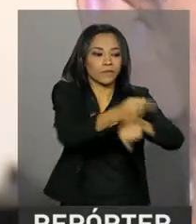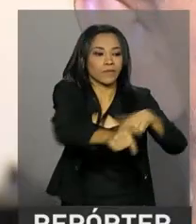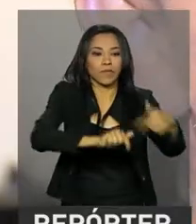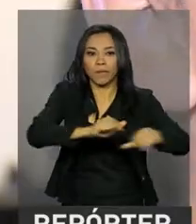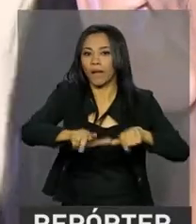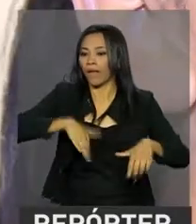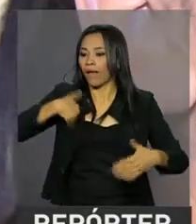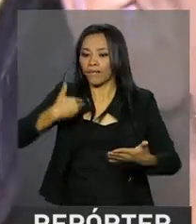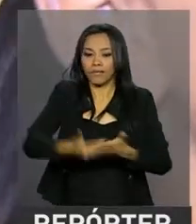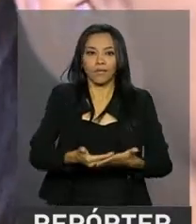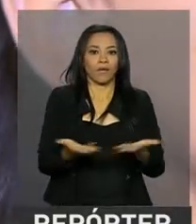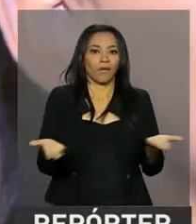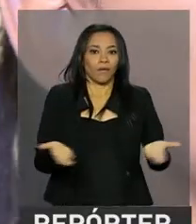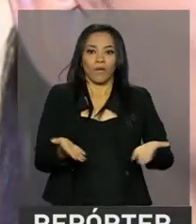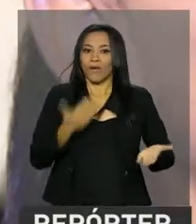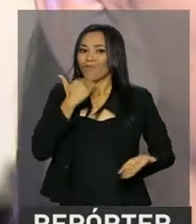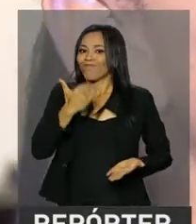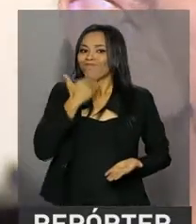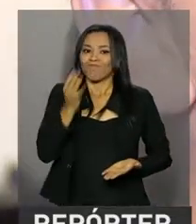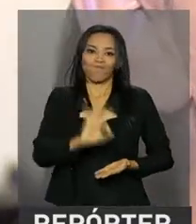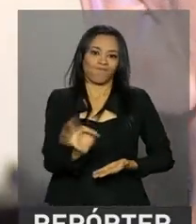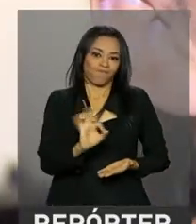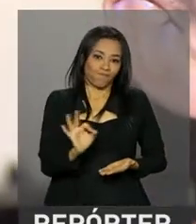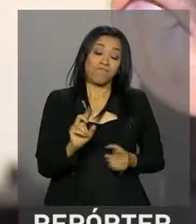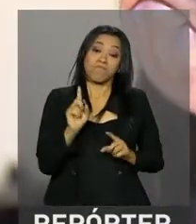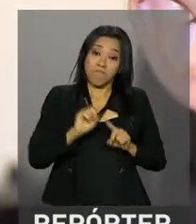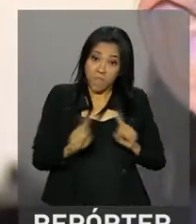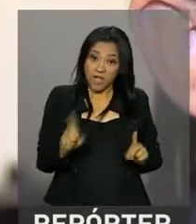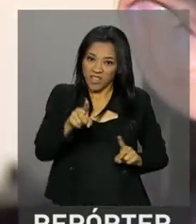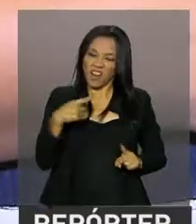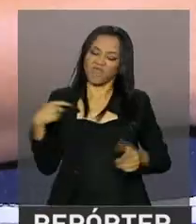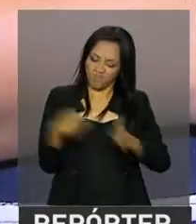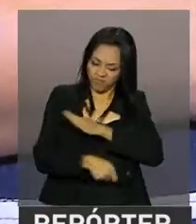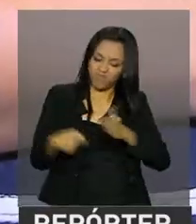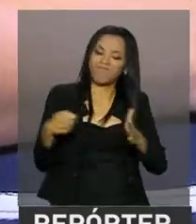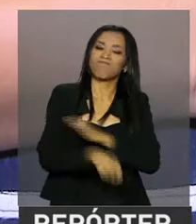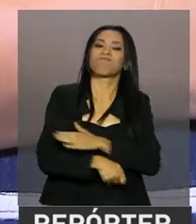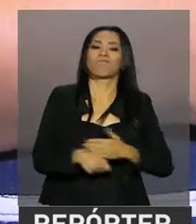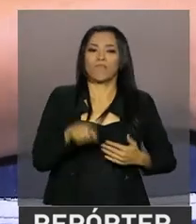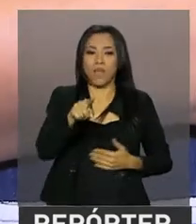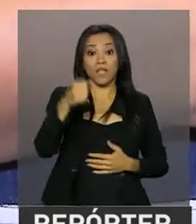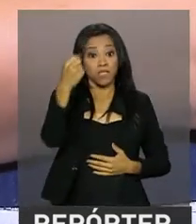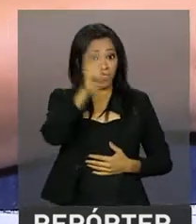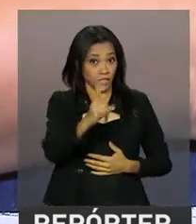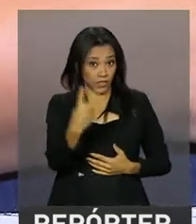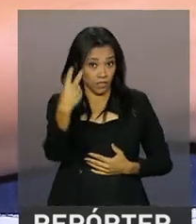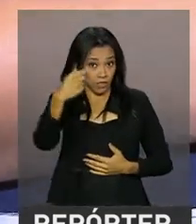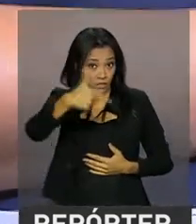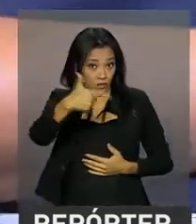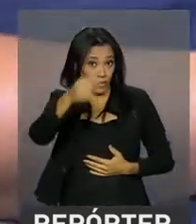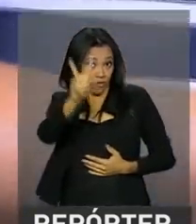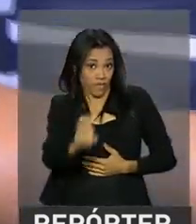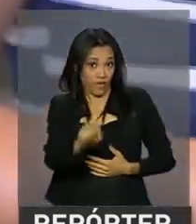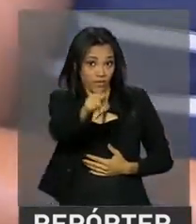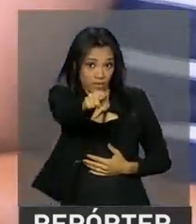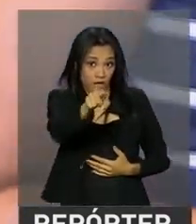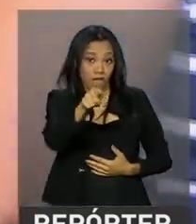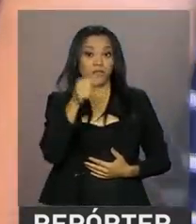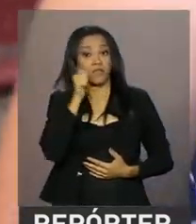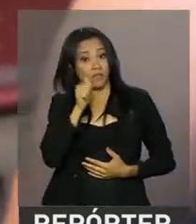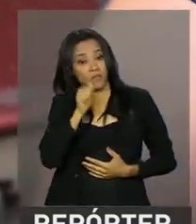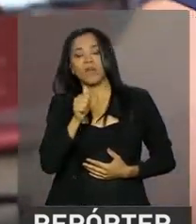até agora a oportunidade ainda não chegou mas ela é insistente esta foi a segunda vez nos últimos dias que a